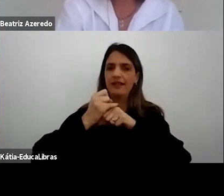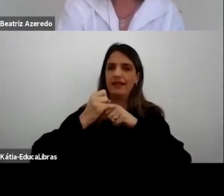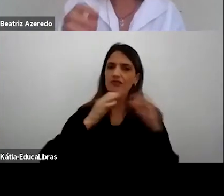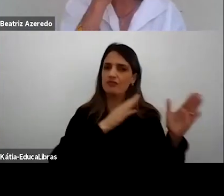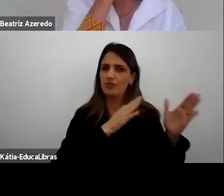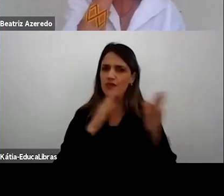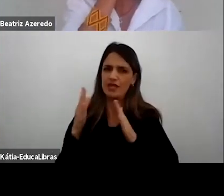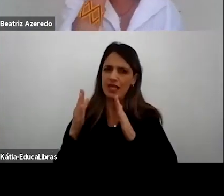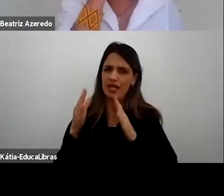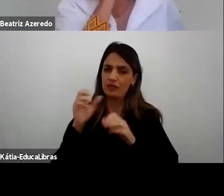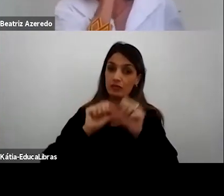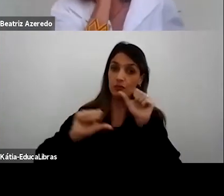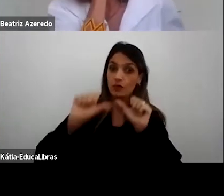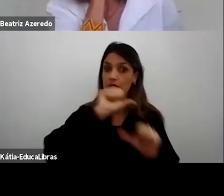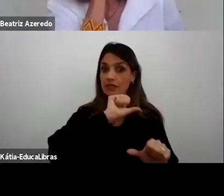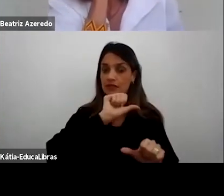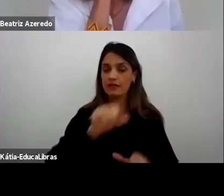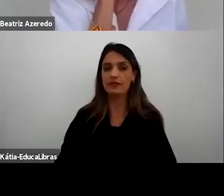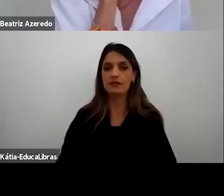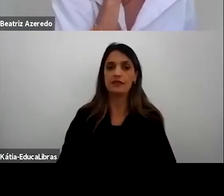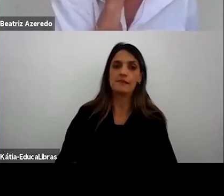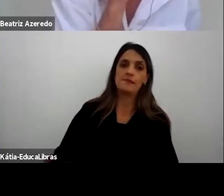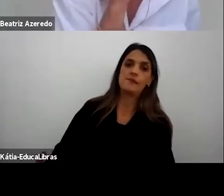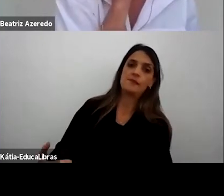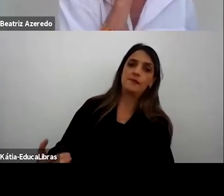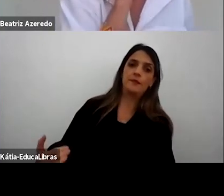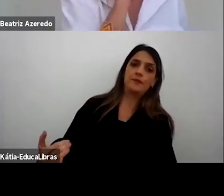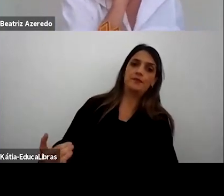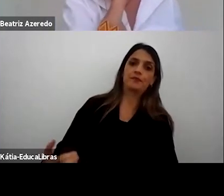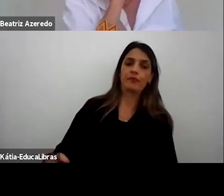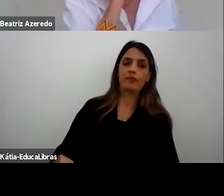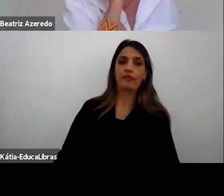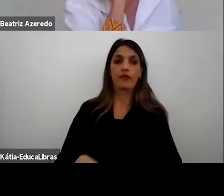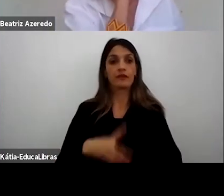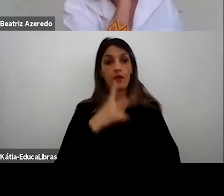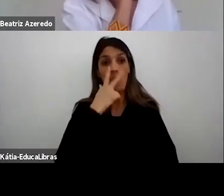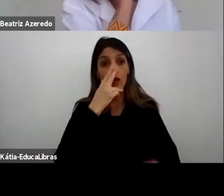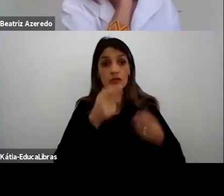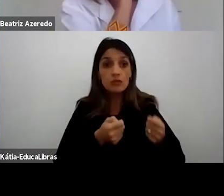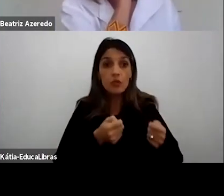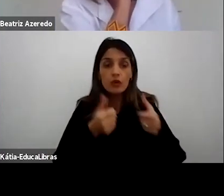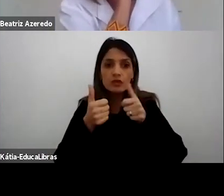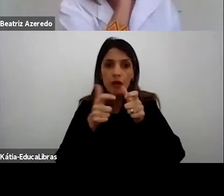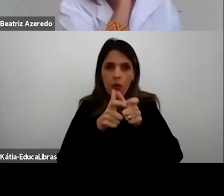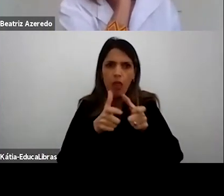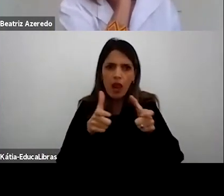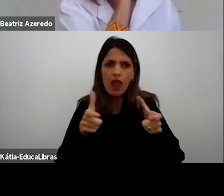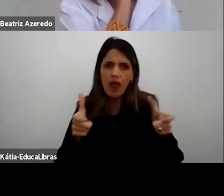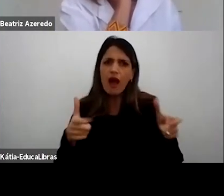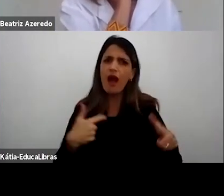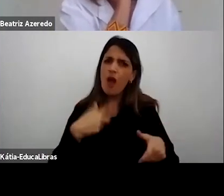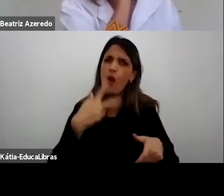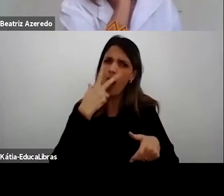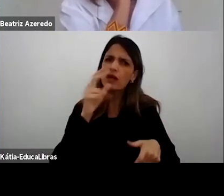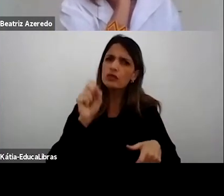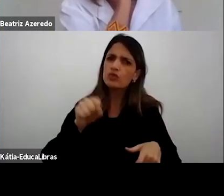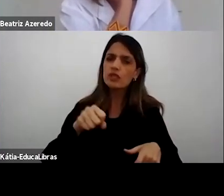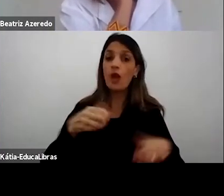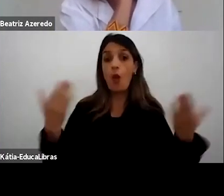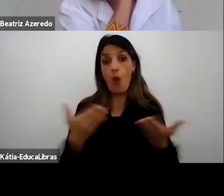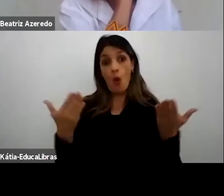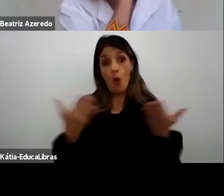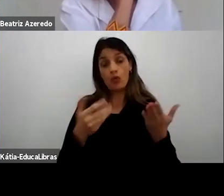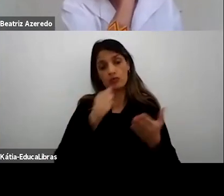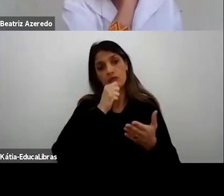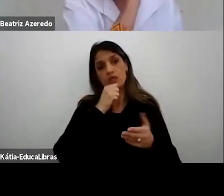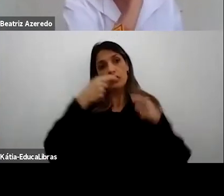transição. E eu acho que as doações podem aumentar muito, né? Que eu acho que hoje ainda existe um desafio muito grande na questão